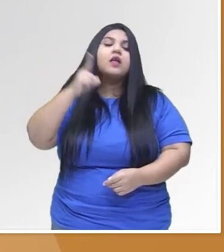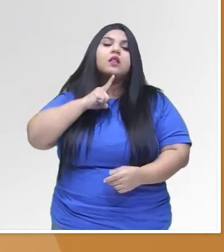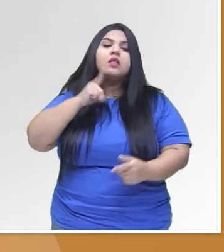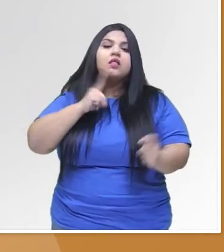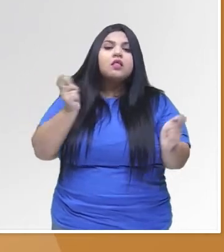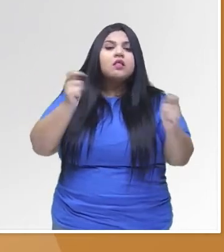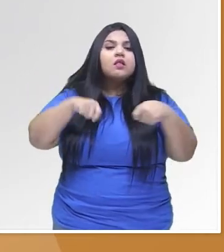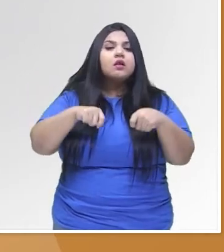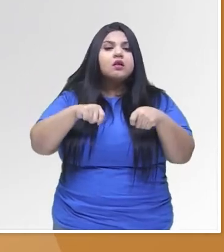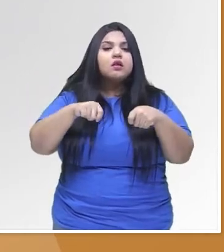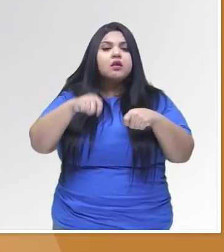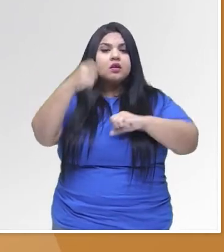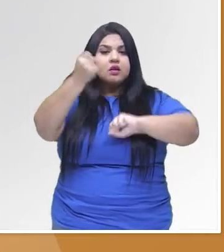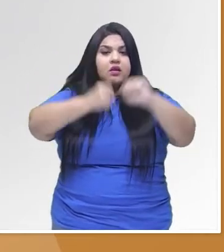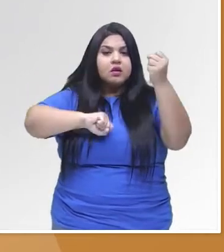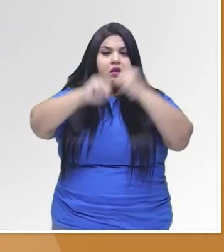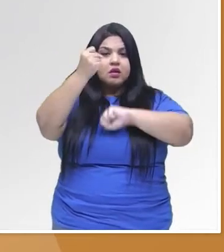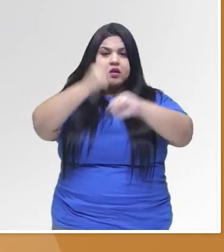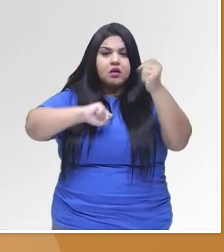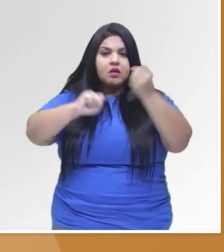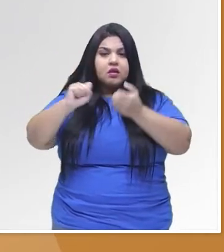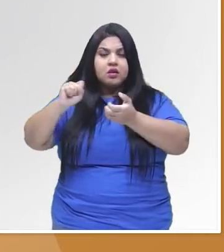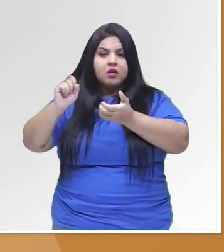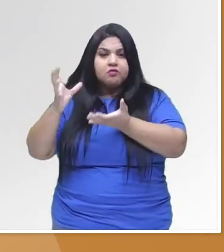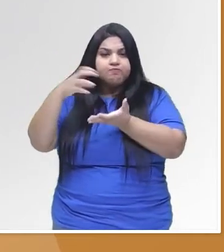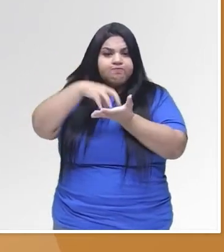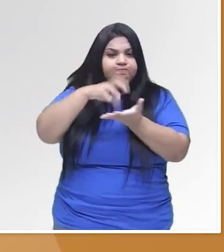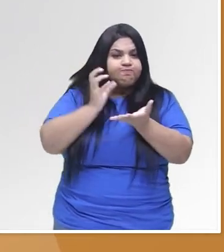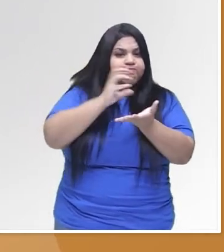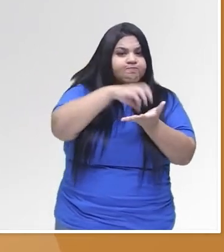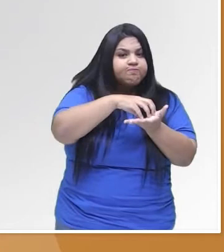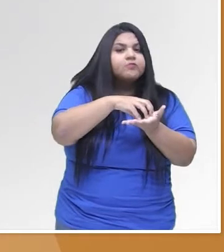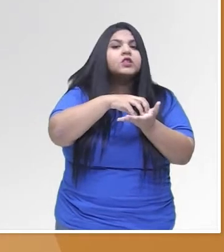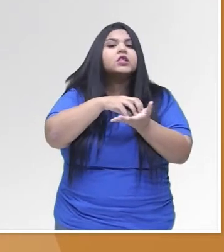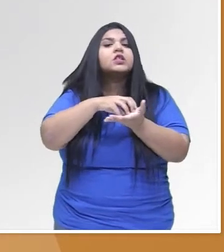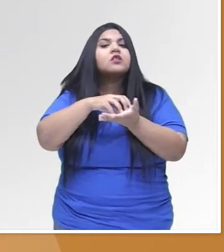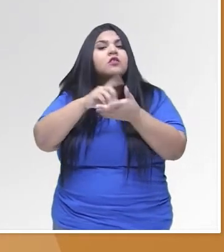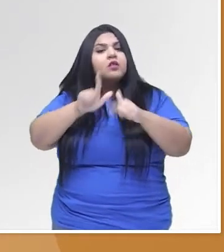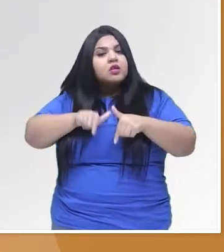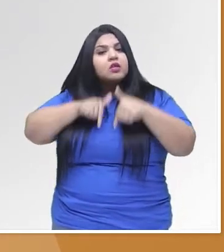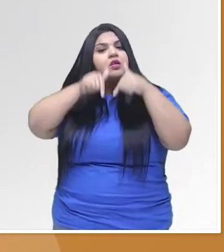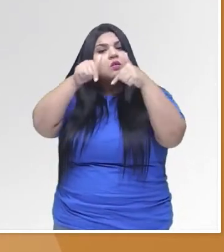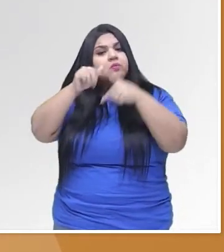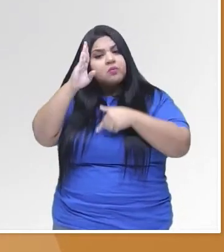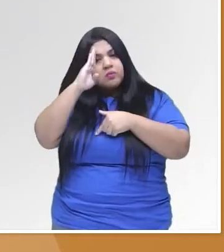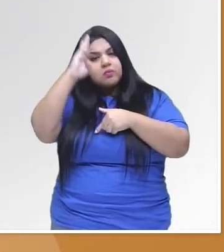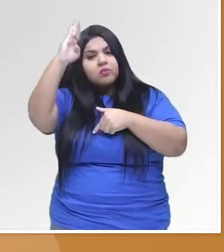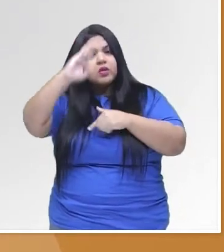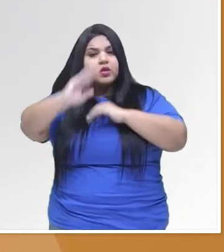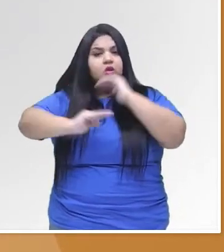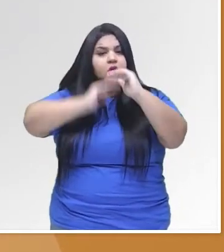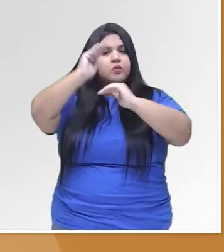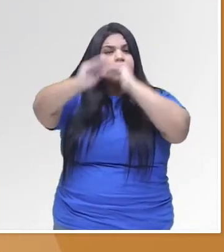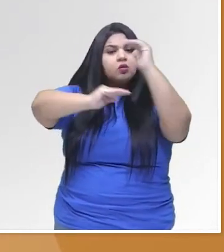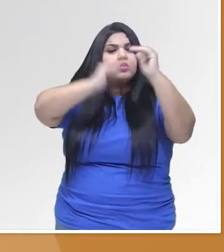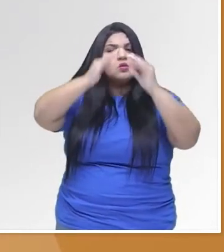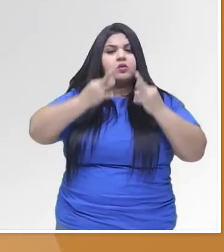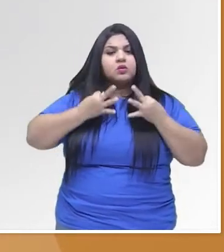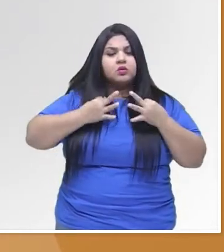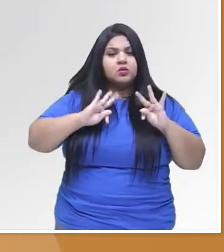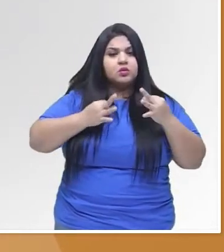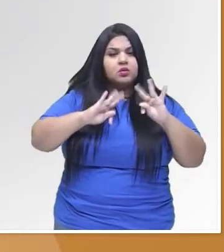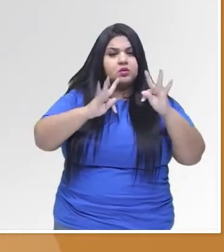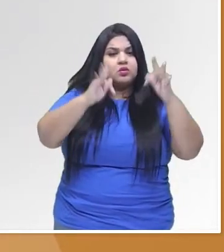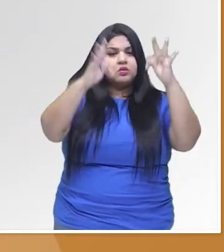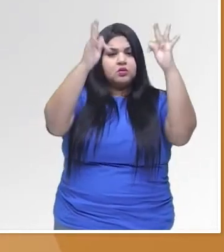possui indústrias instaladas nessa região que atuam principalmente no desenvolvimento